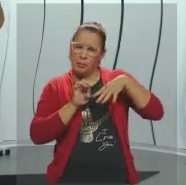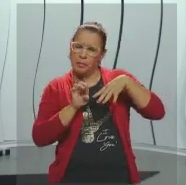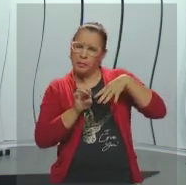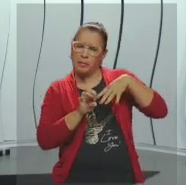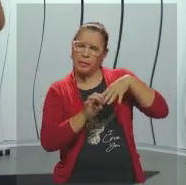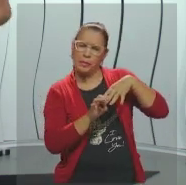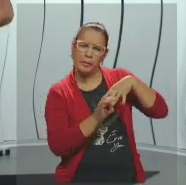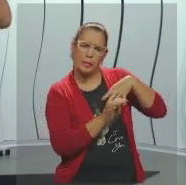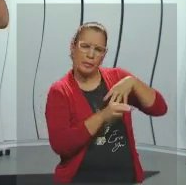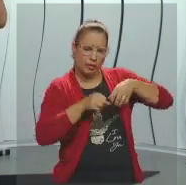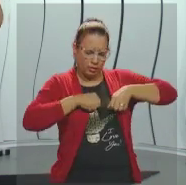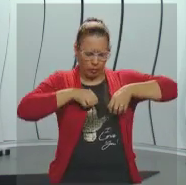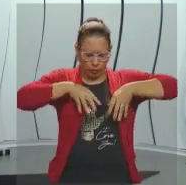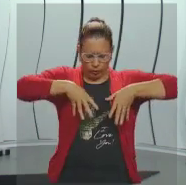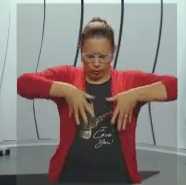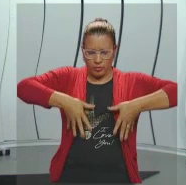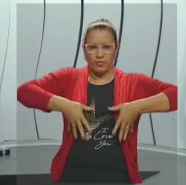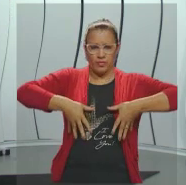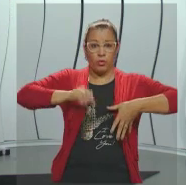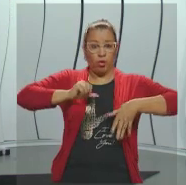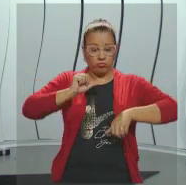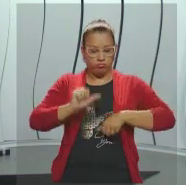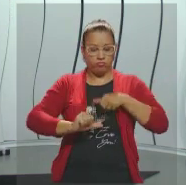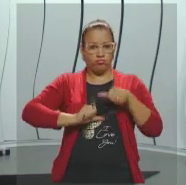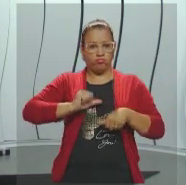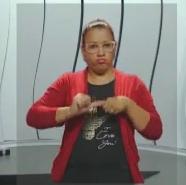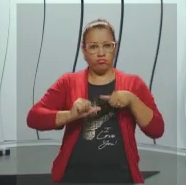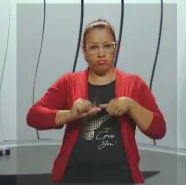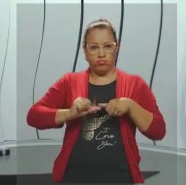que realmente fazem as trocas gasosas.